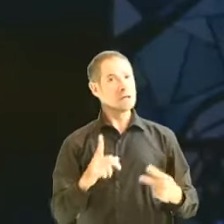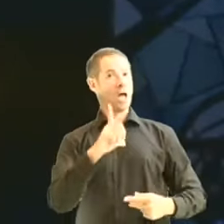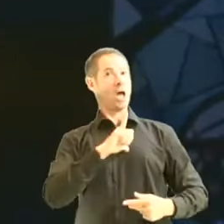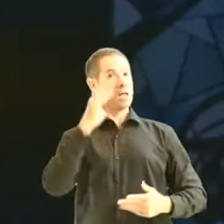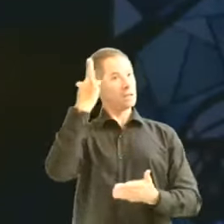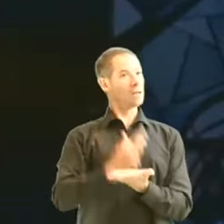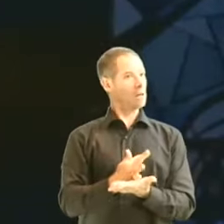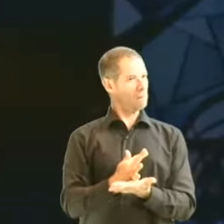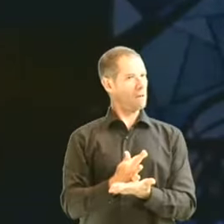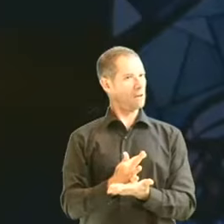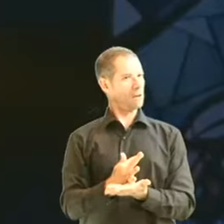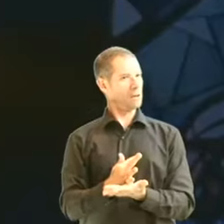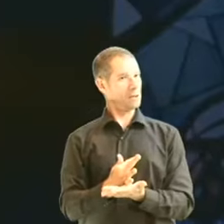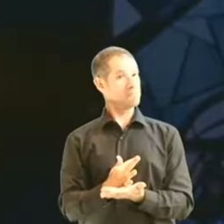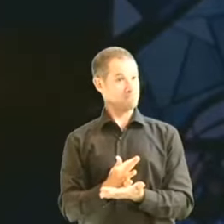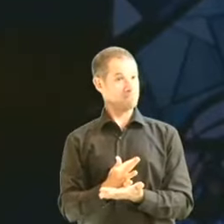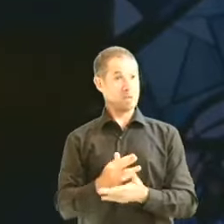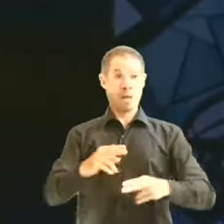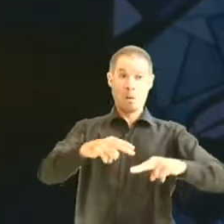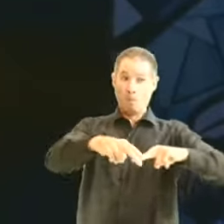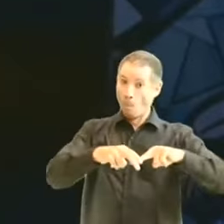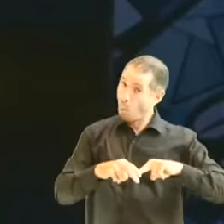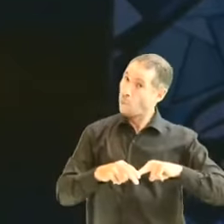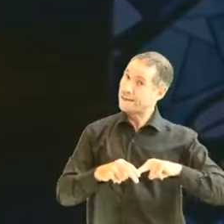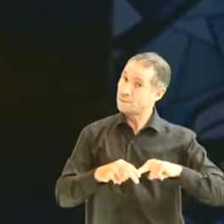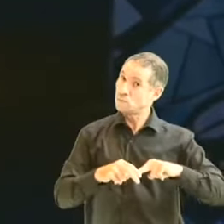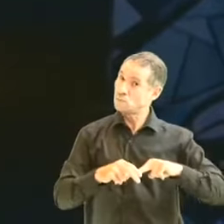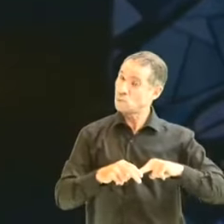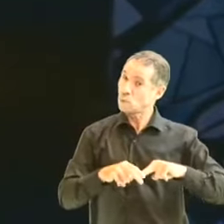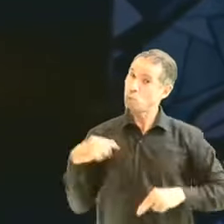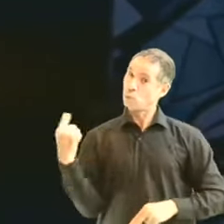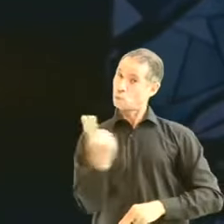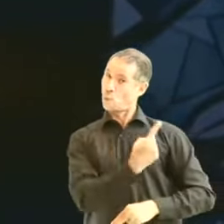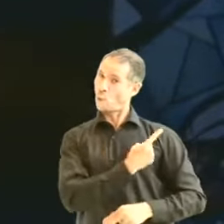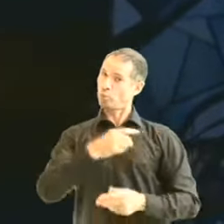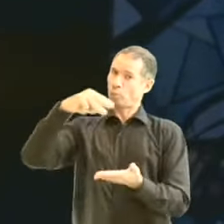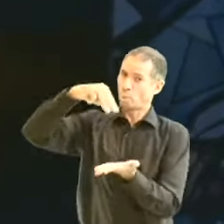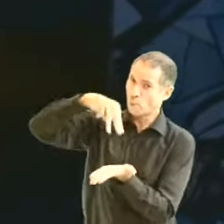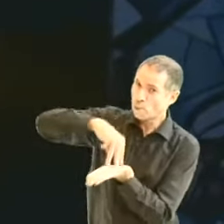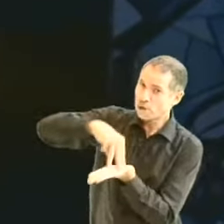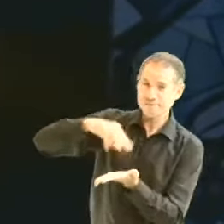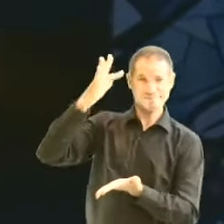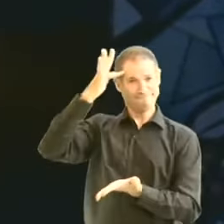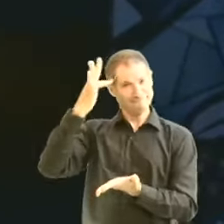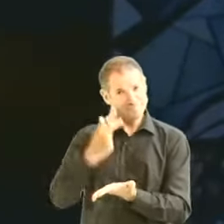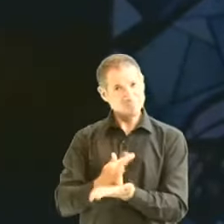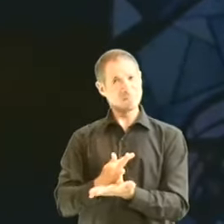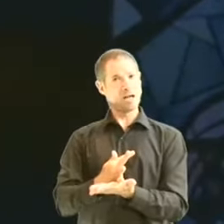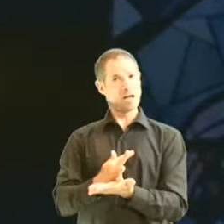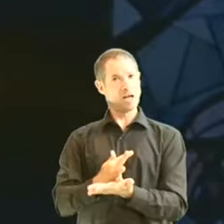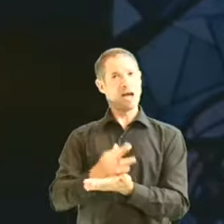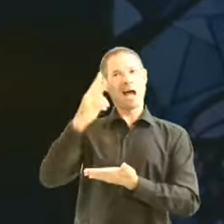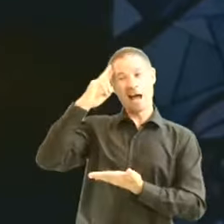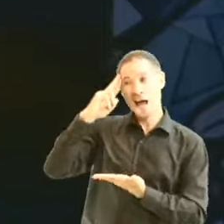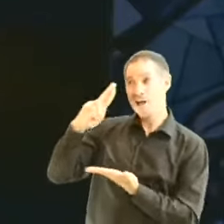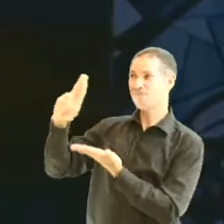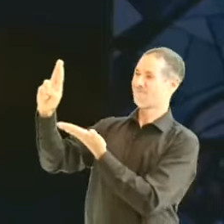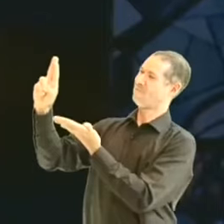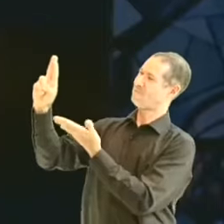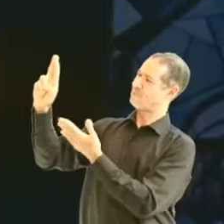fé. Por isso, o nosso motivo para a fé é o